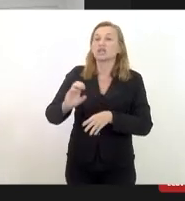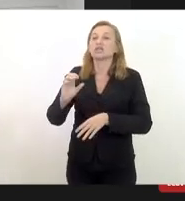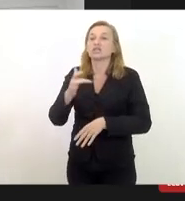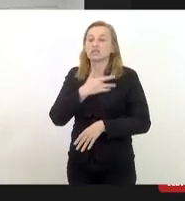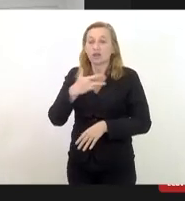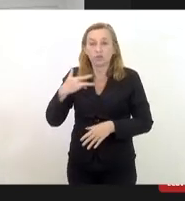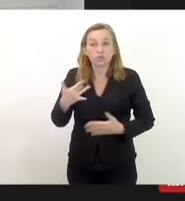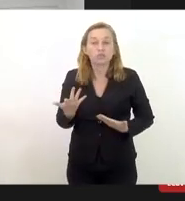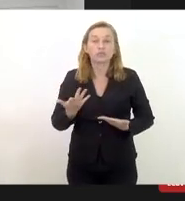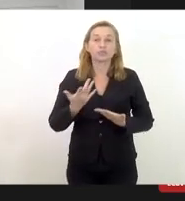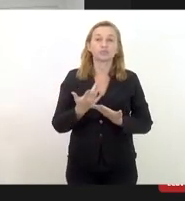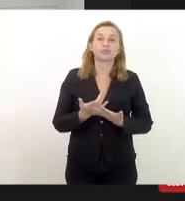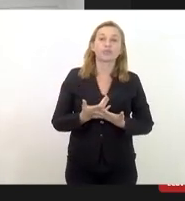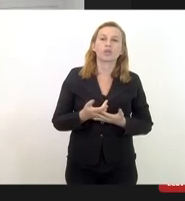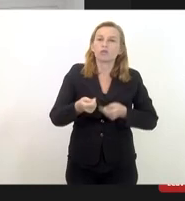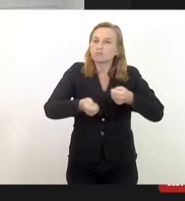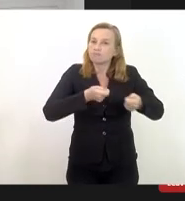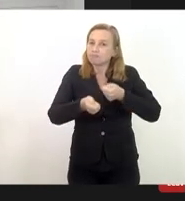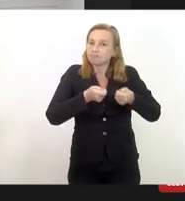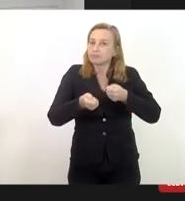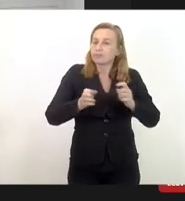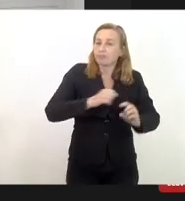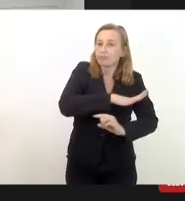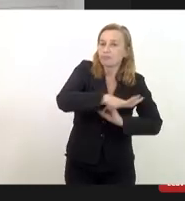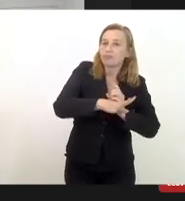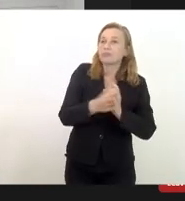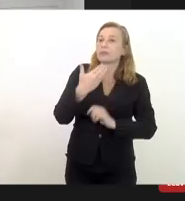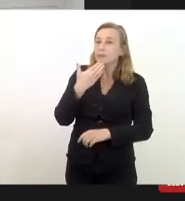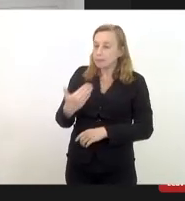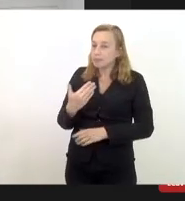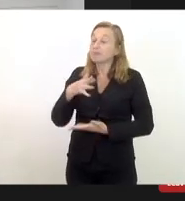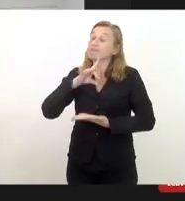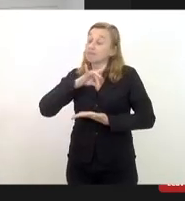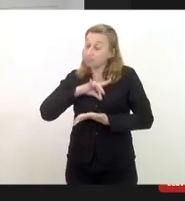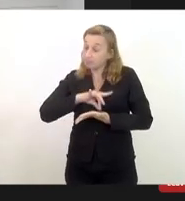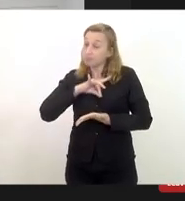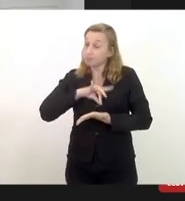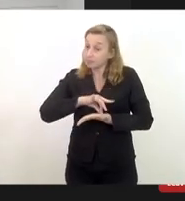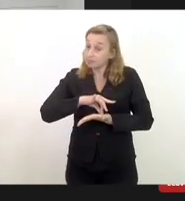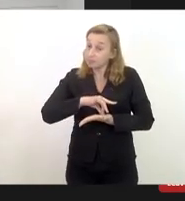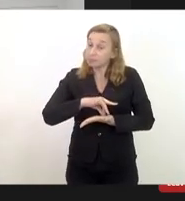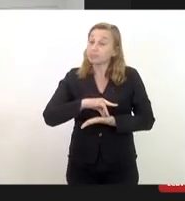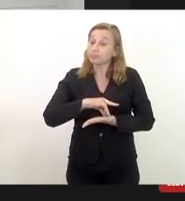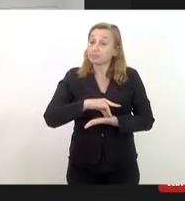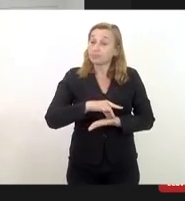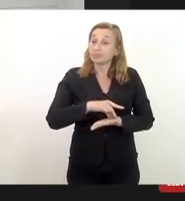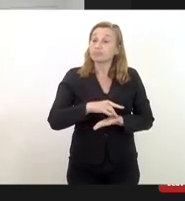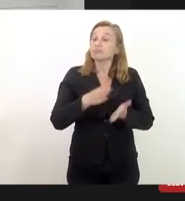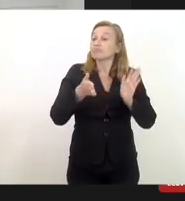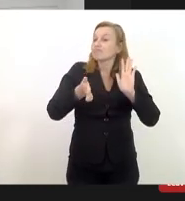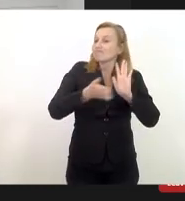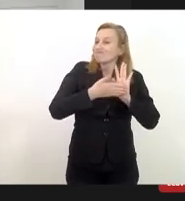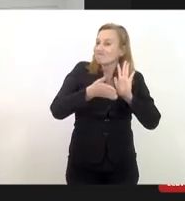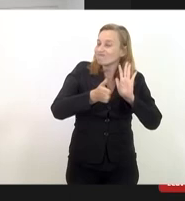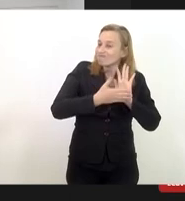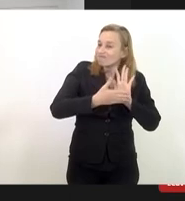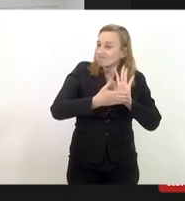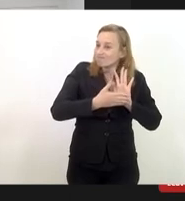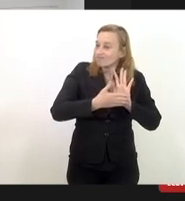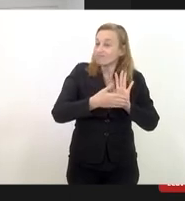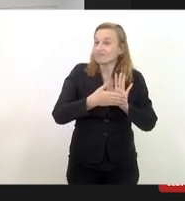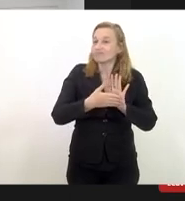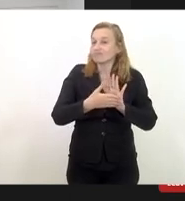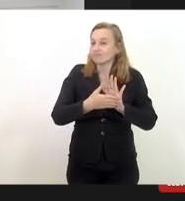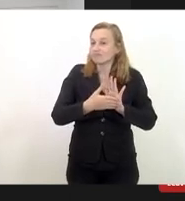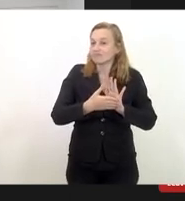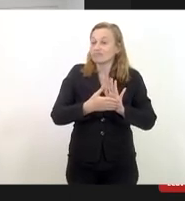enquanto controle social, o que pedimos que realmente essa proposta que foi feita,